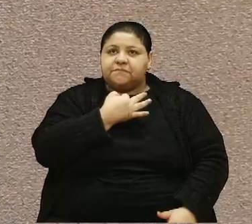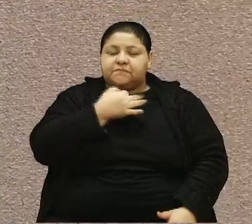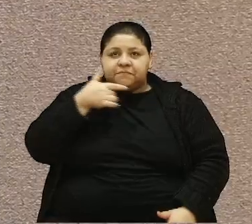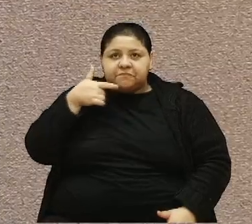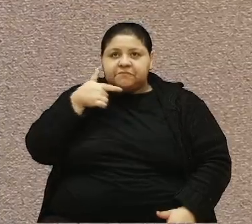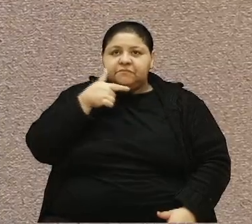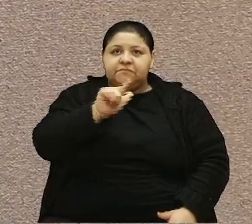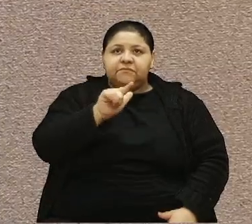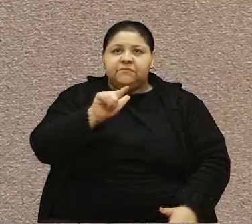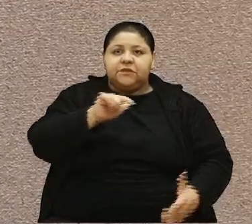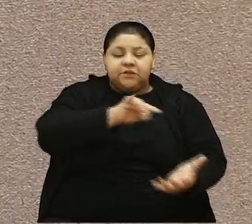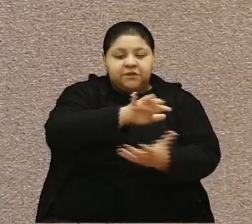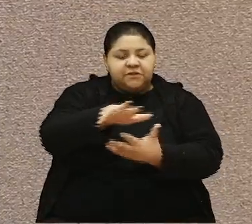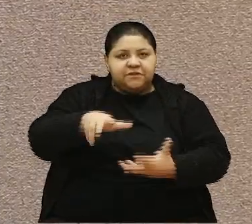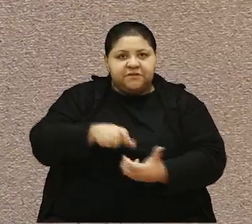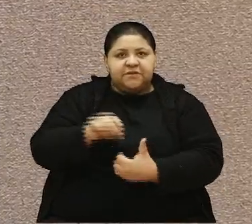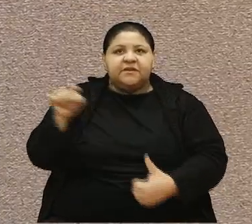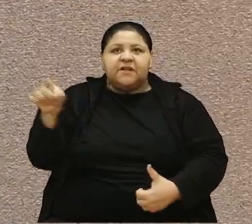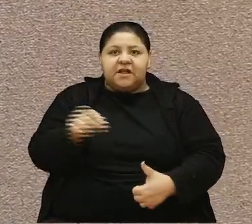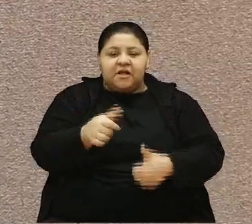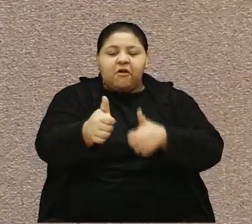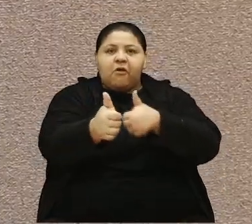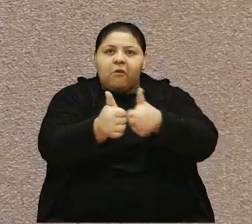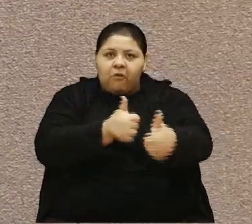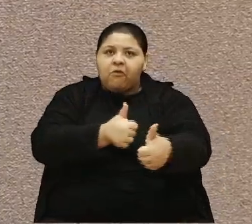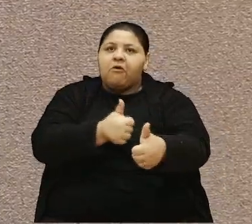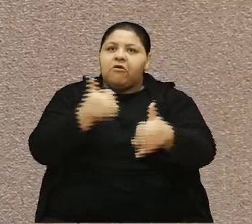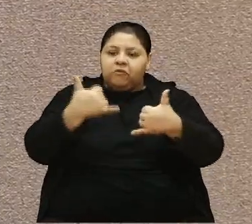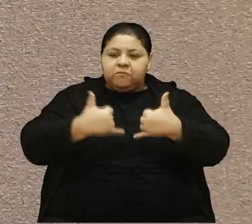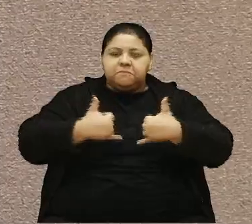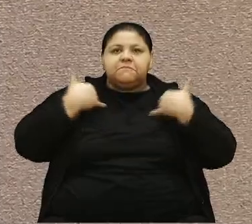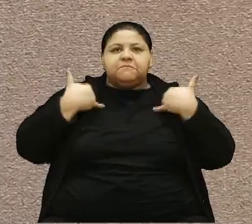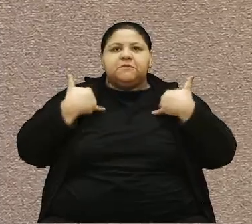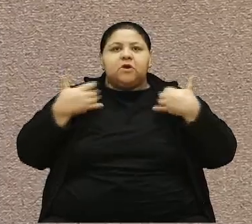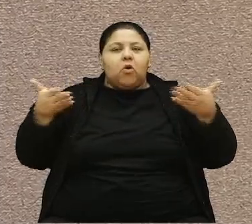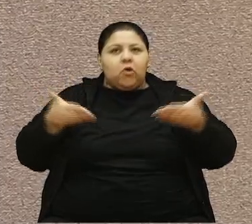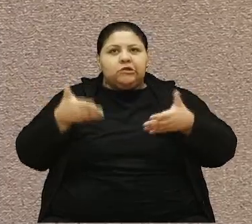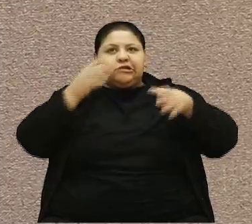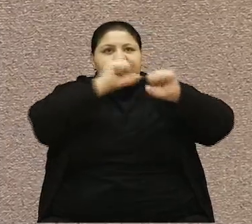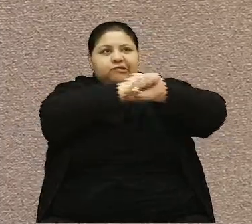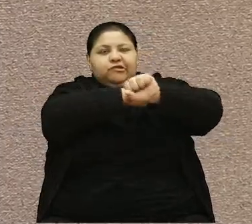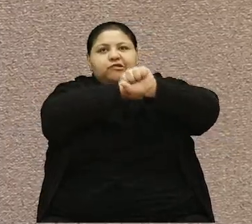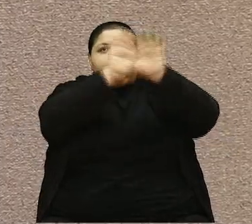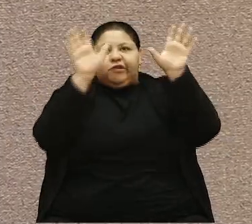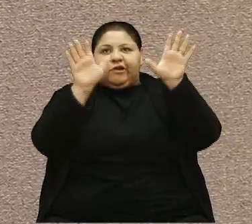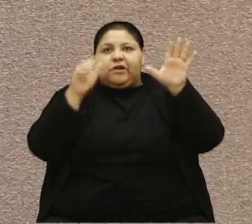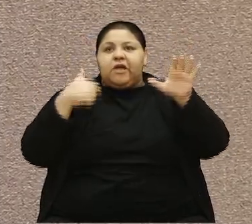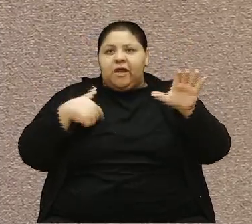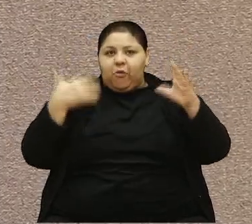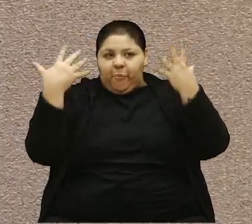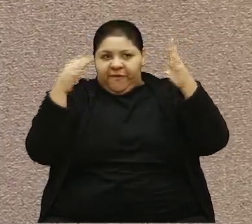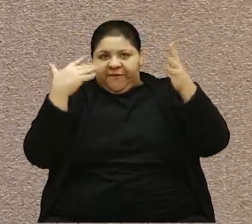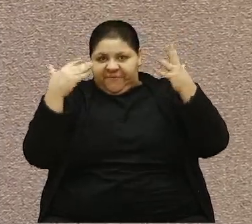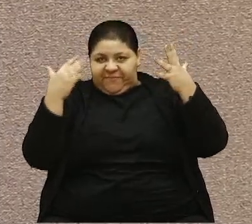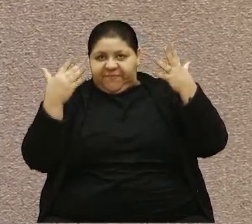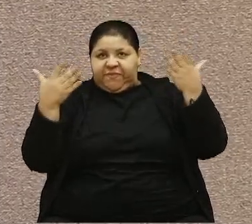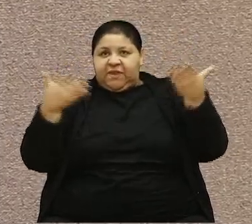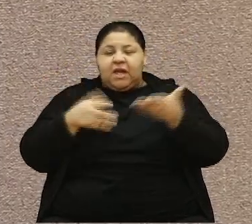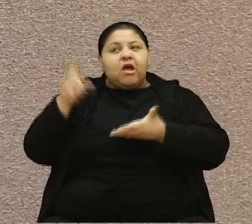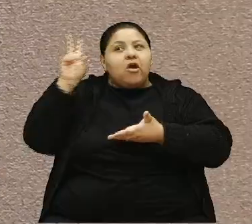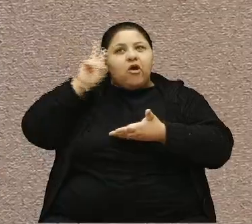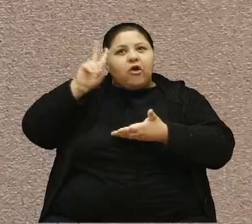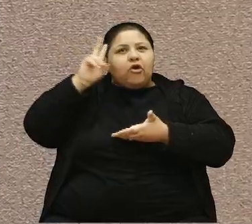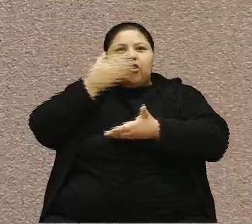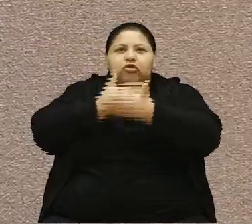campeão mundial. É um atleta que muito nos orgulha. Hoje pela manhã, quando eu estava o parabenizando, eu estava recordando de todos